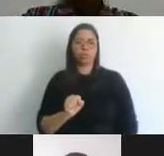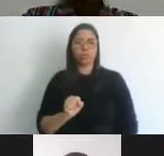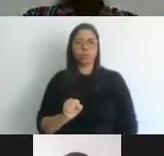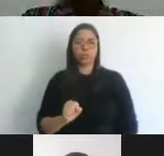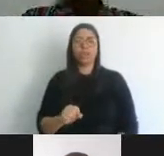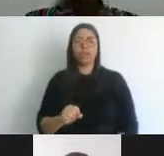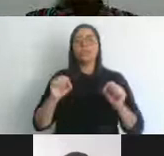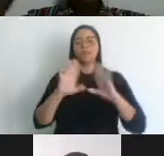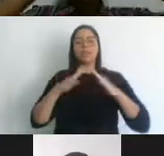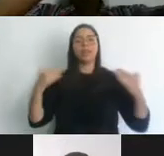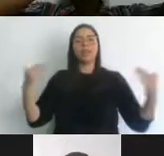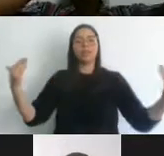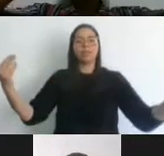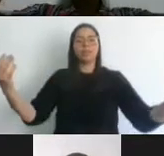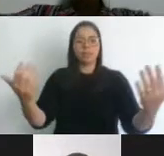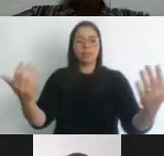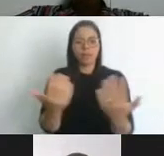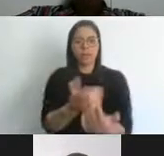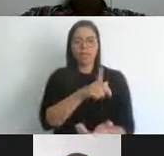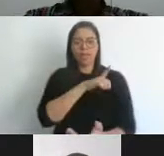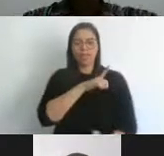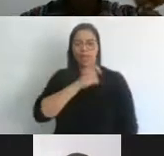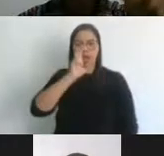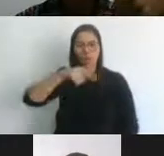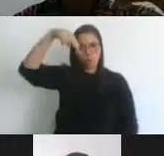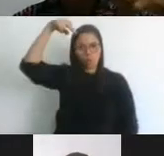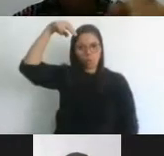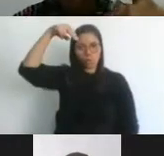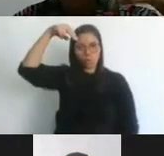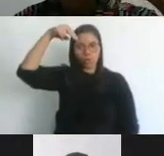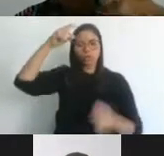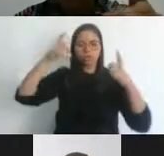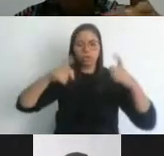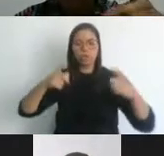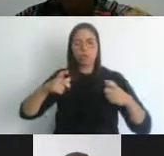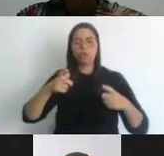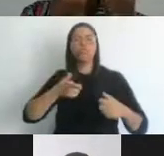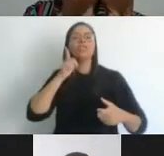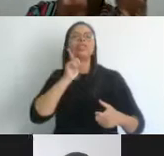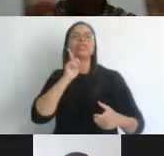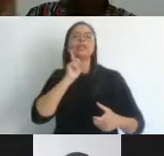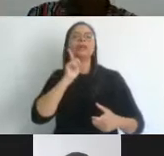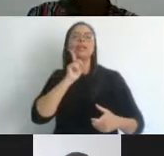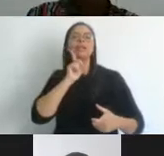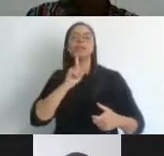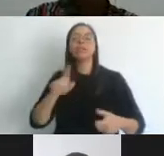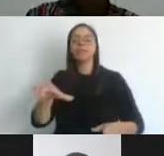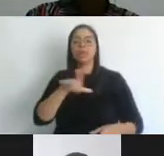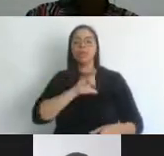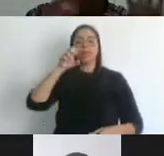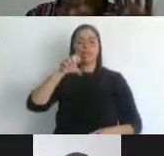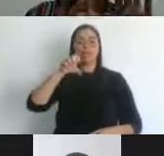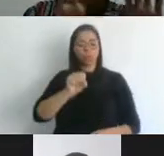hemisfério né E você olhar existe o norte onde Estados Unidos está envolvido e existe o Sul